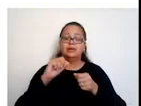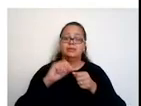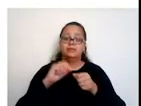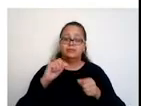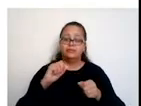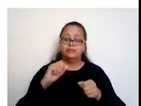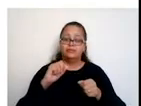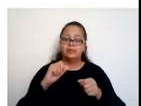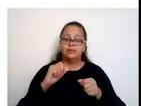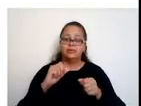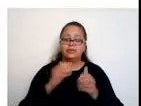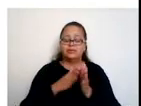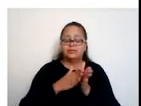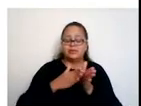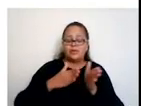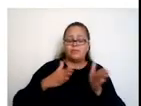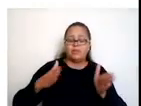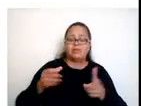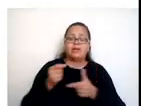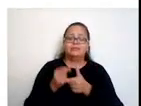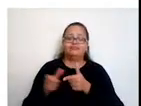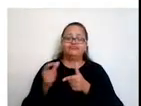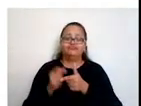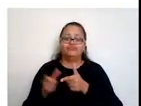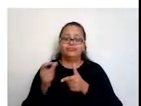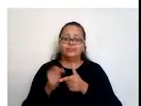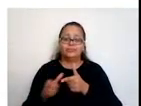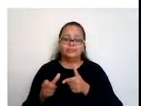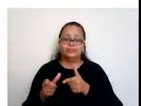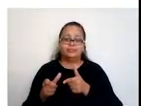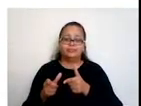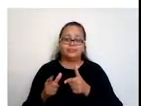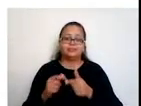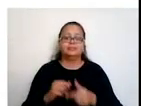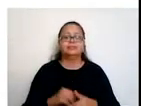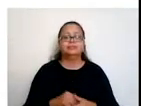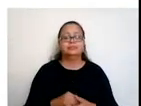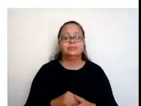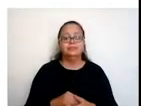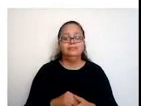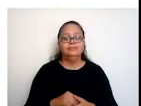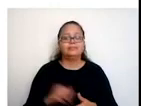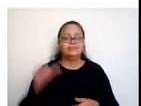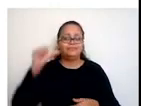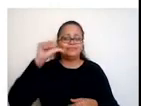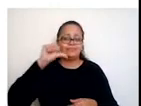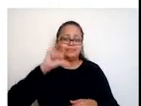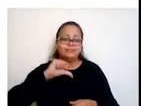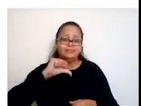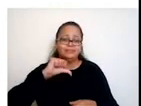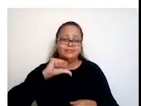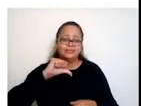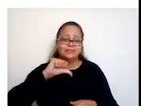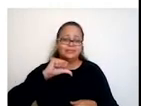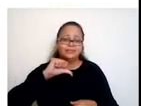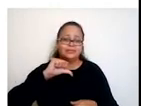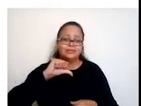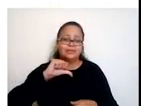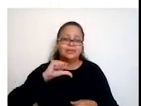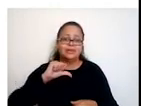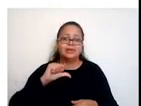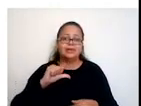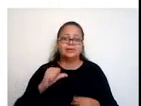fez, obviamente, disparar o preço dos aluguéis no período. E, pessoal, para piorar a situação,